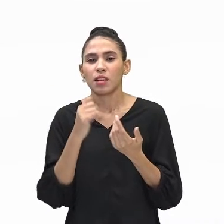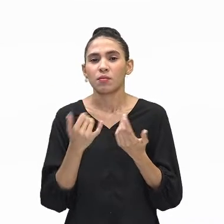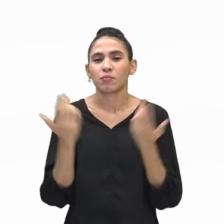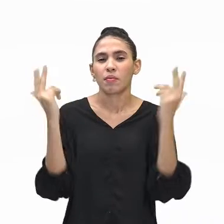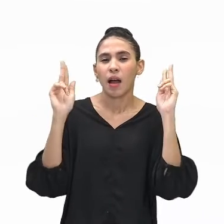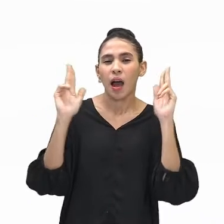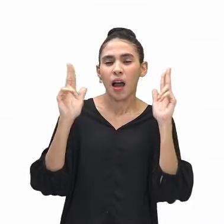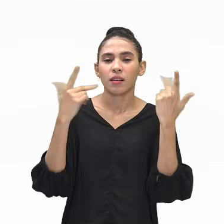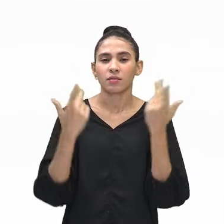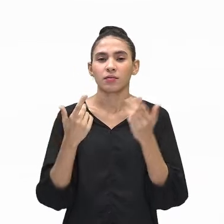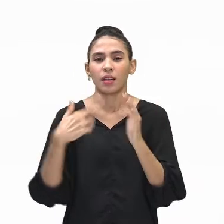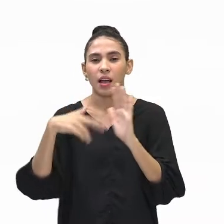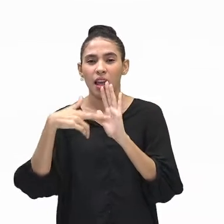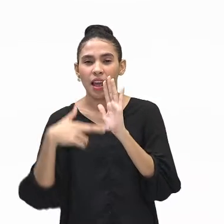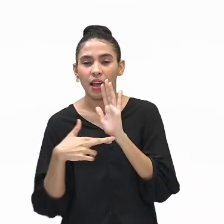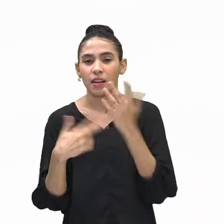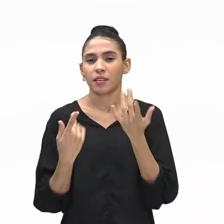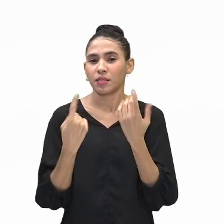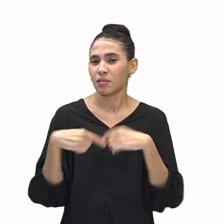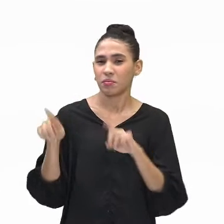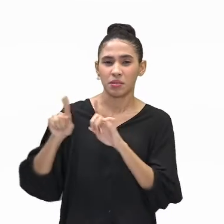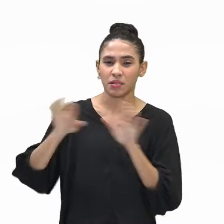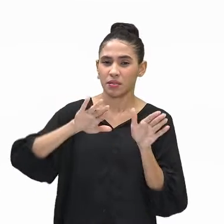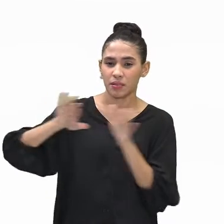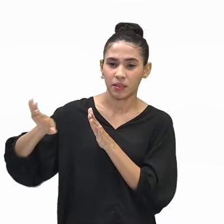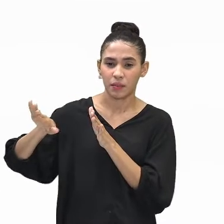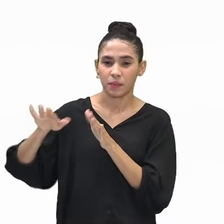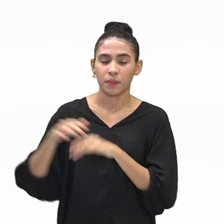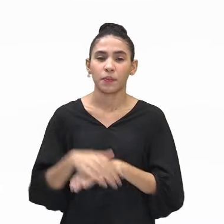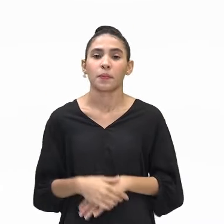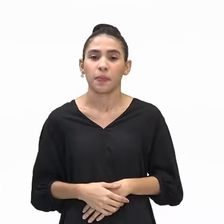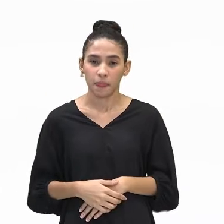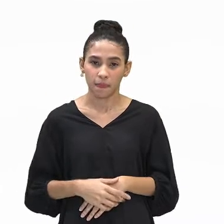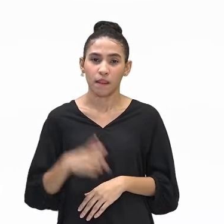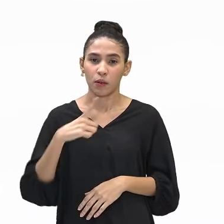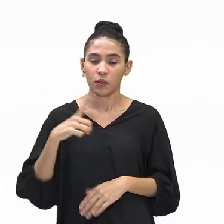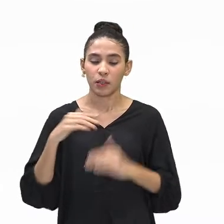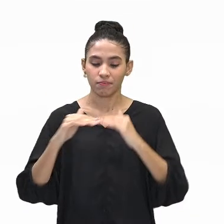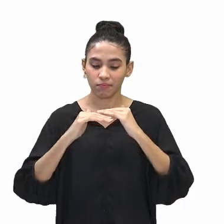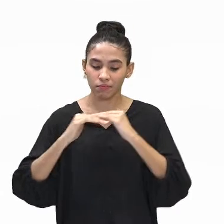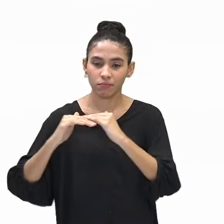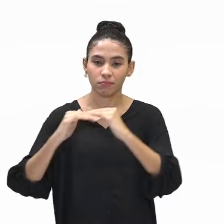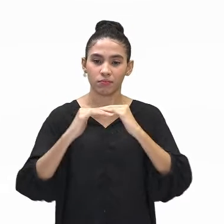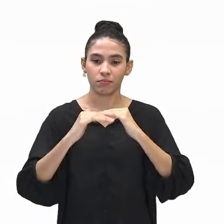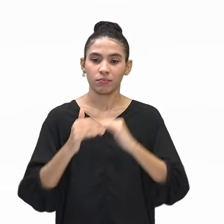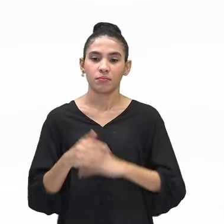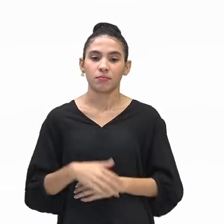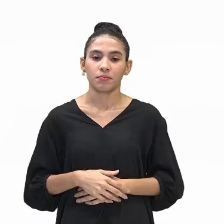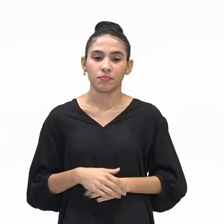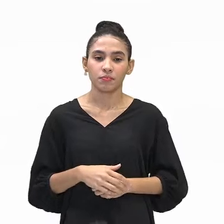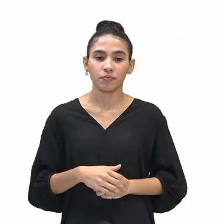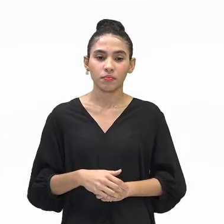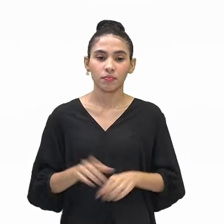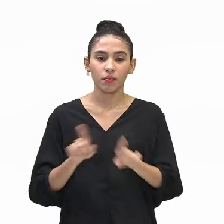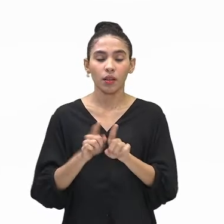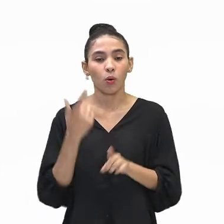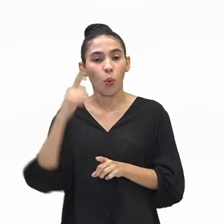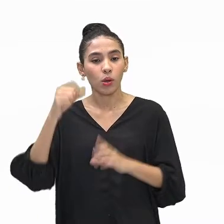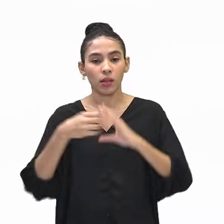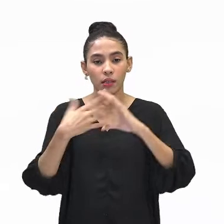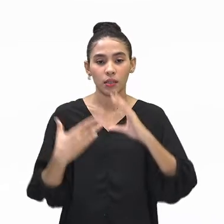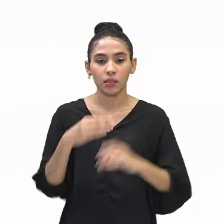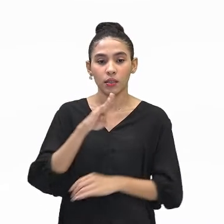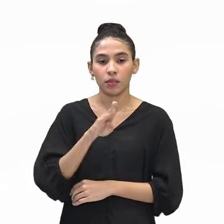de regras como era tudo imposto ali pela igreja, né? Eu vou ter essa harmonia, beleza? Eu vou ter outra característica que é